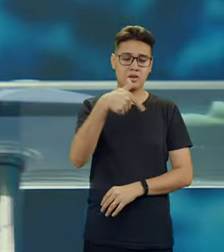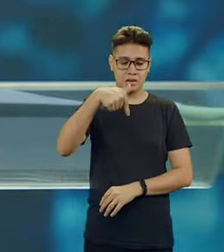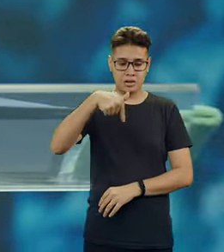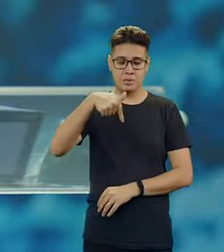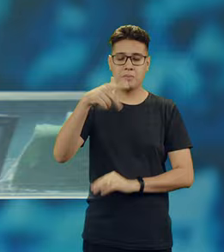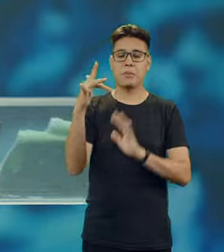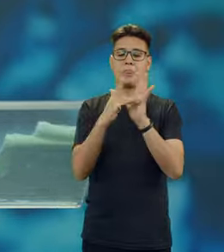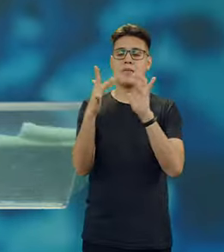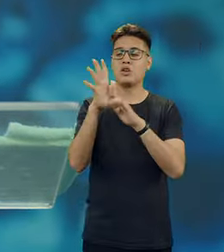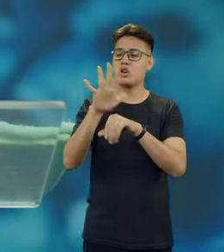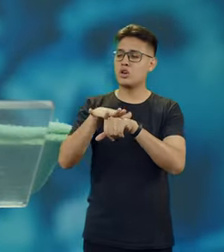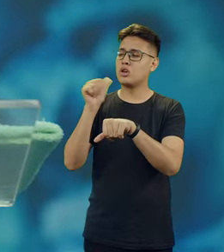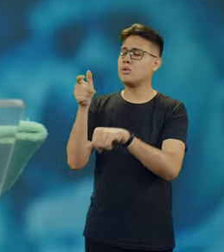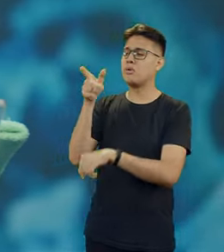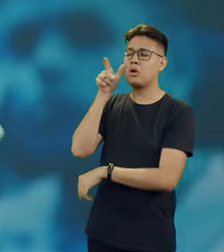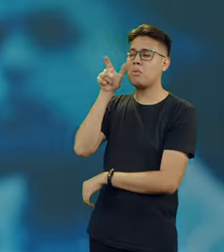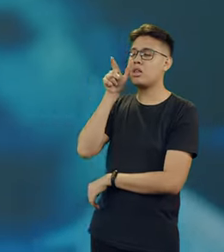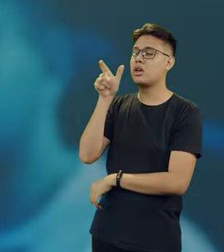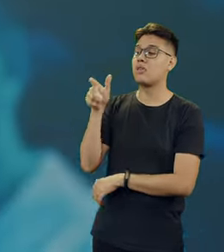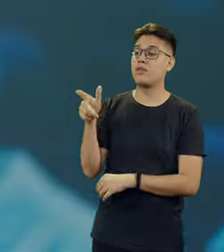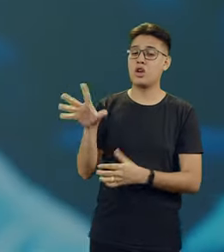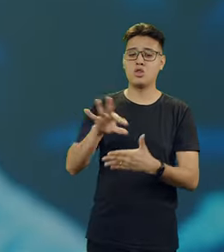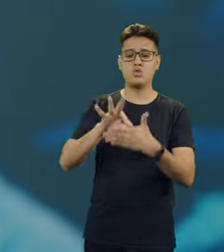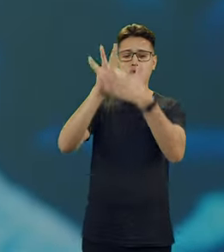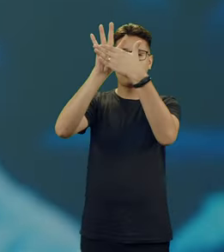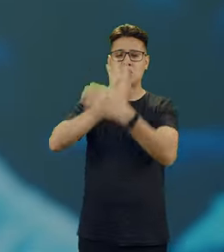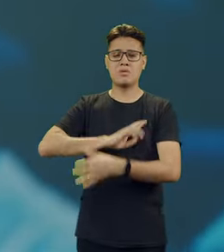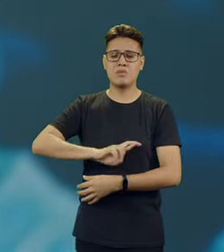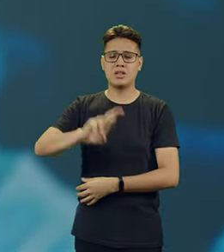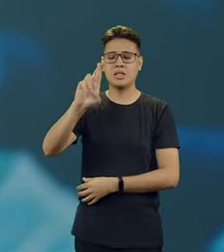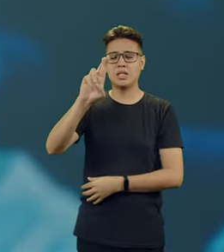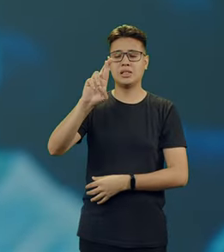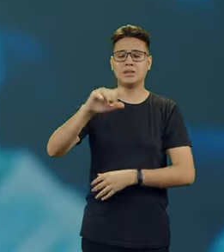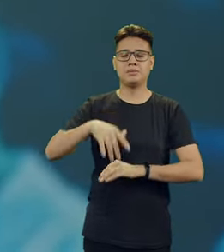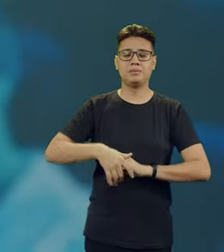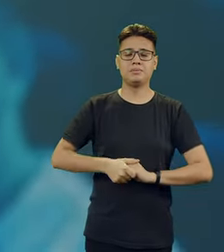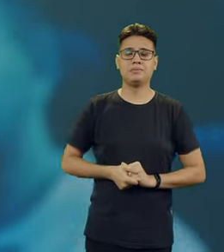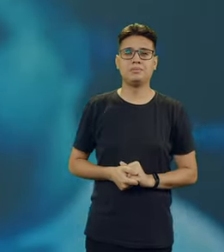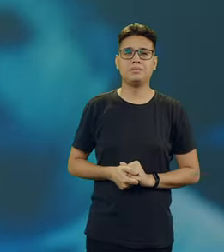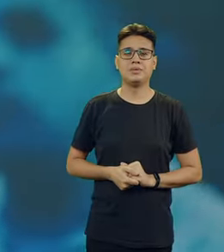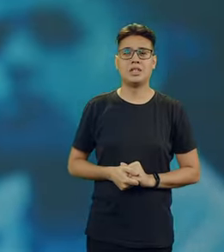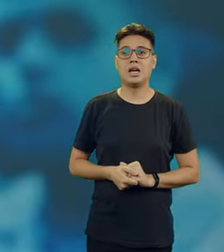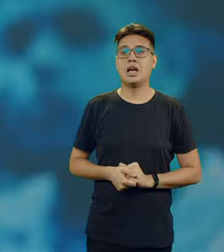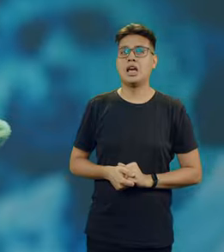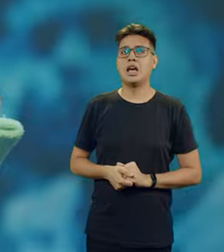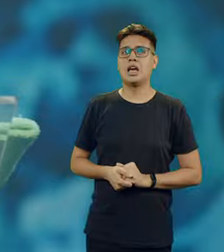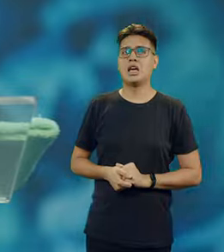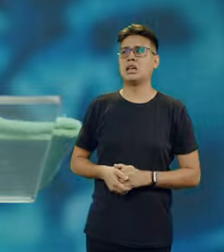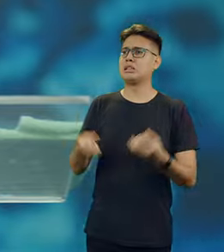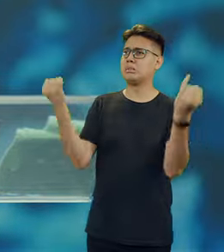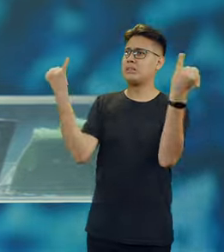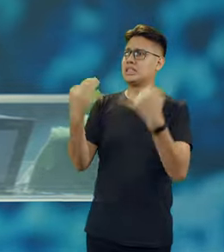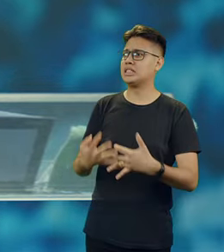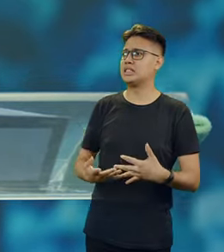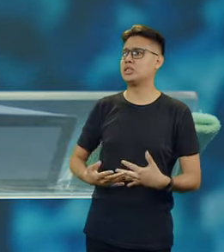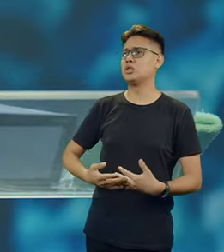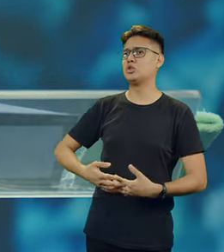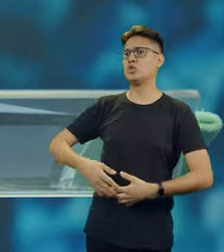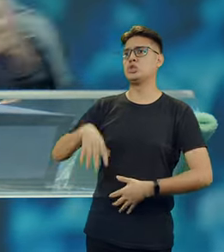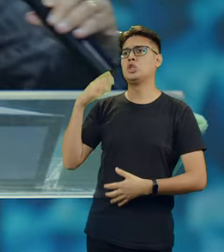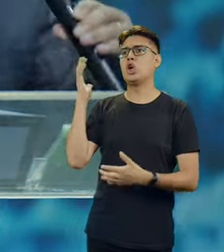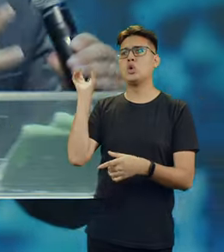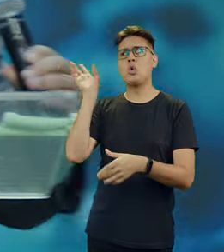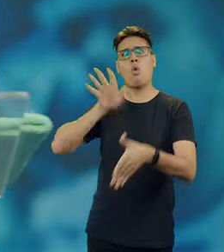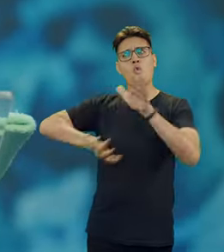Jesus chama a atenção desses líderes religiosos, dizendo: ai de vós, mestres da lei